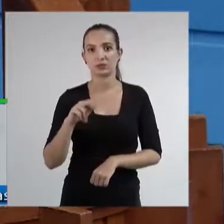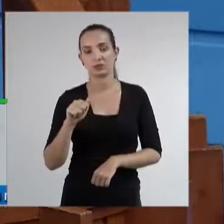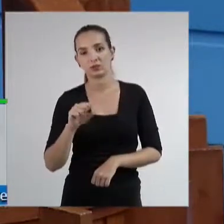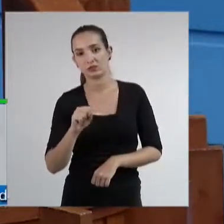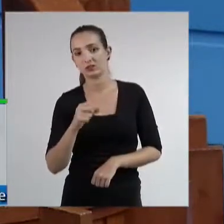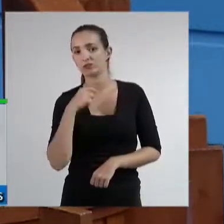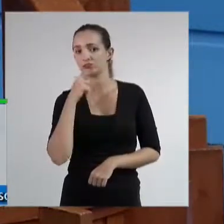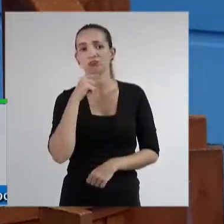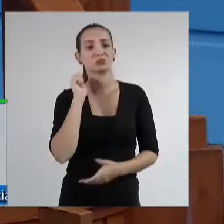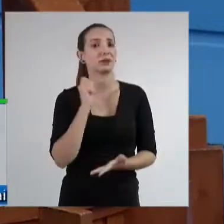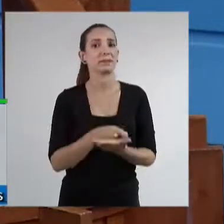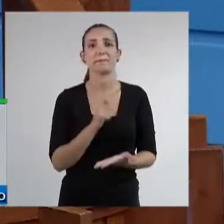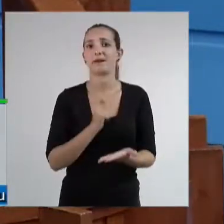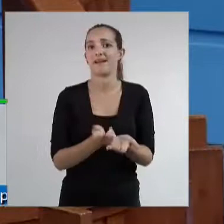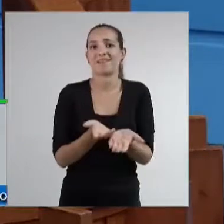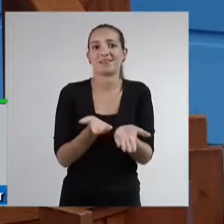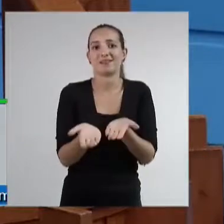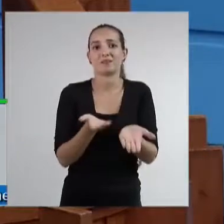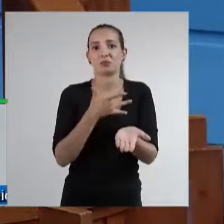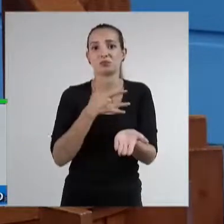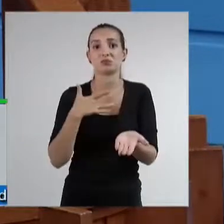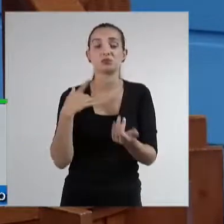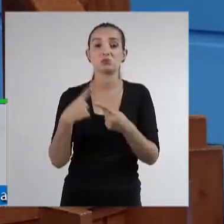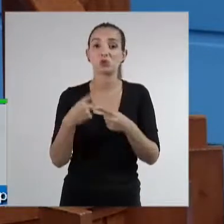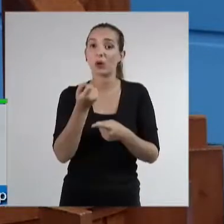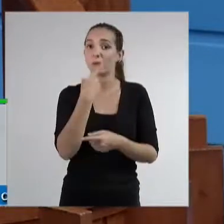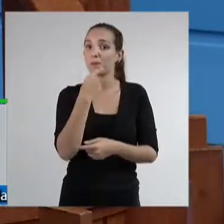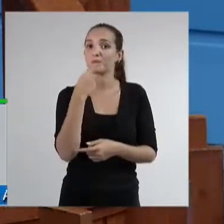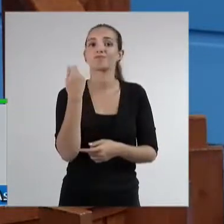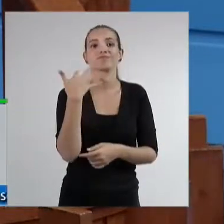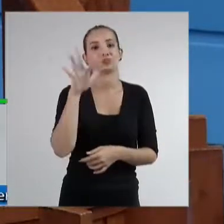um tratamento. É muito caro, os medicamentos são muito caros.